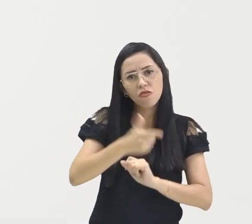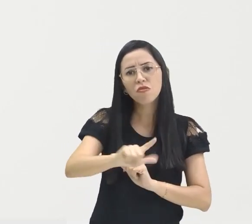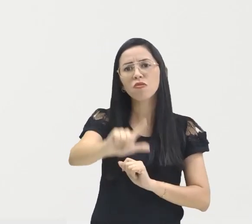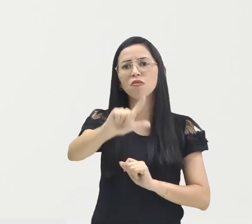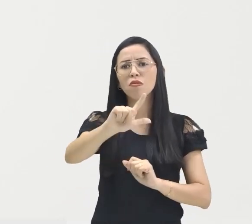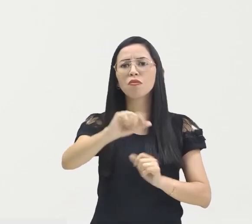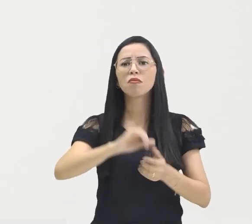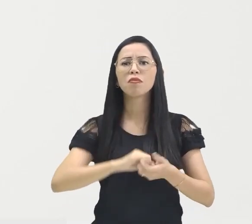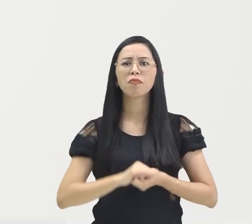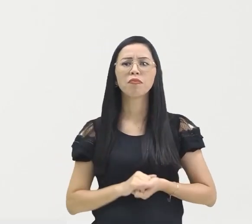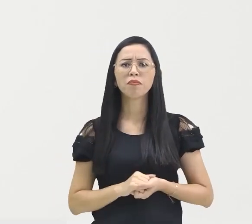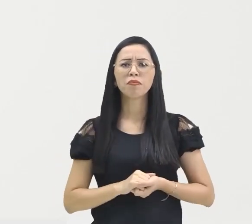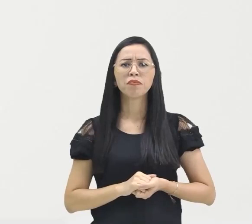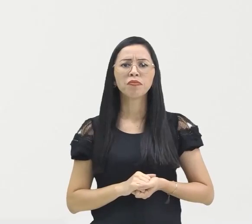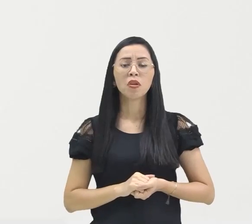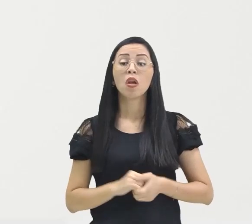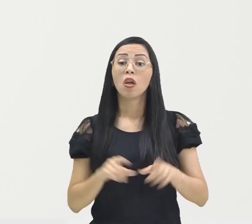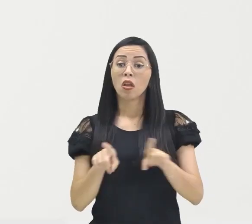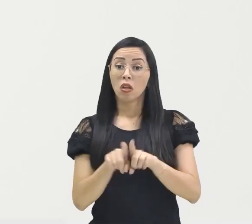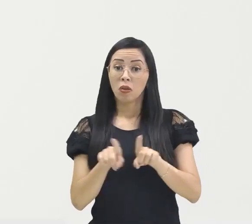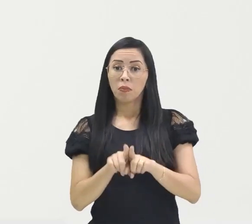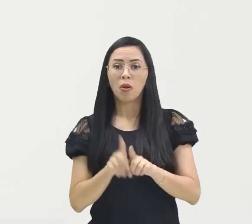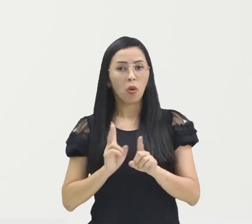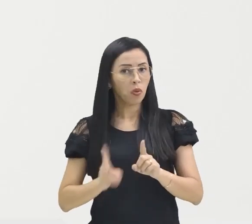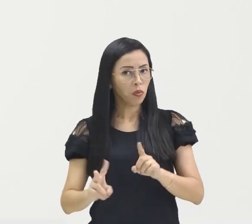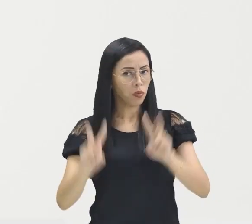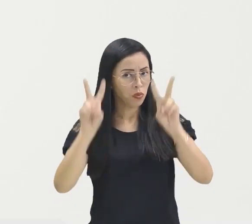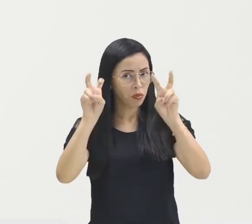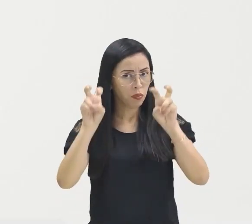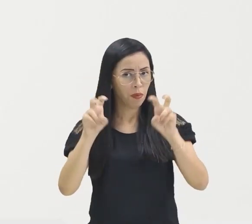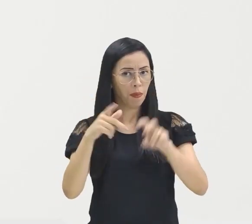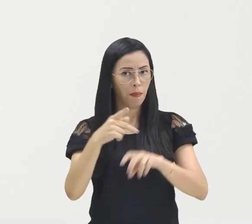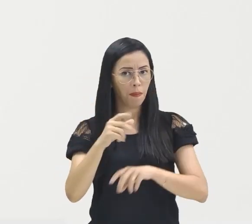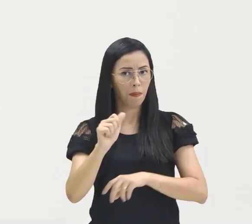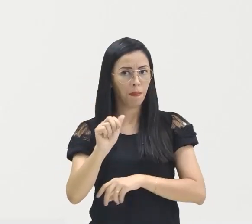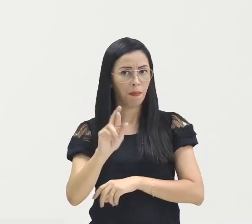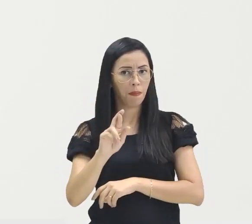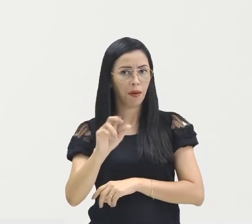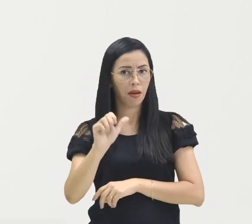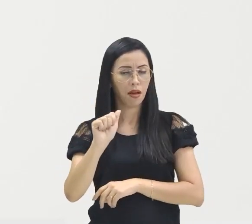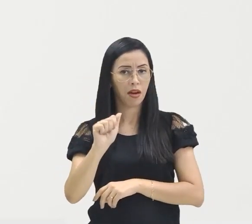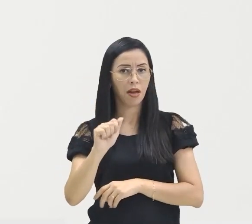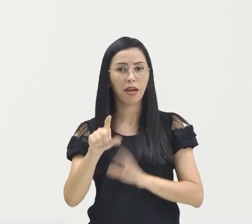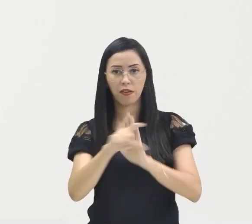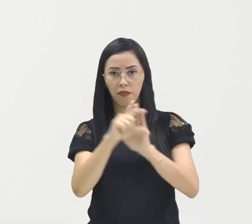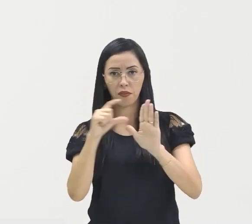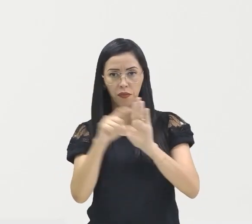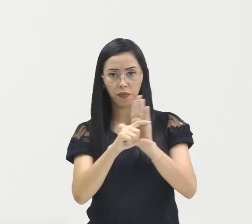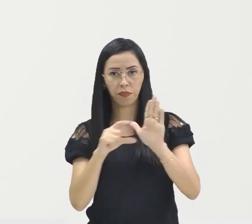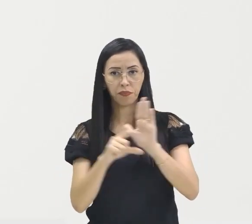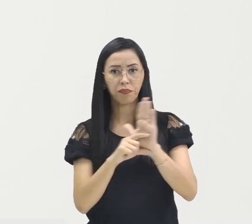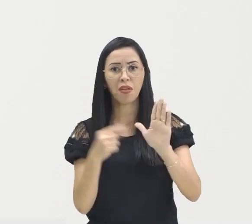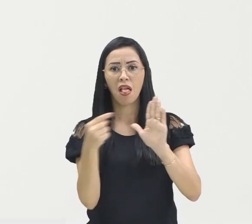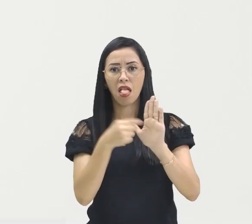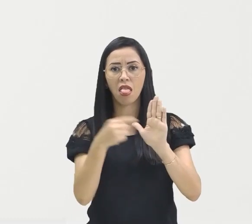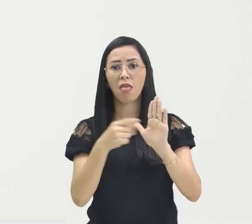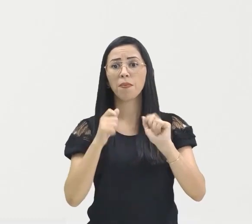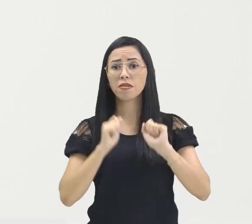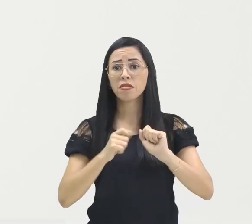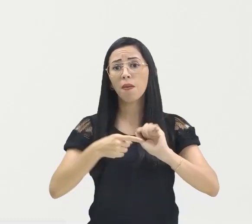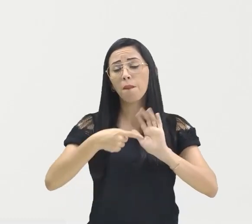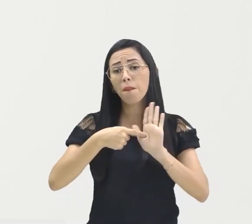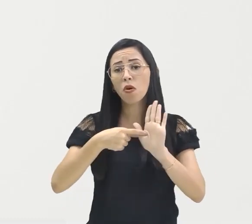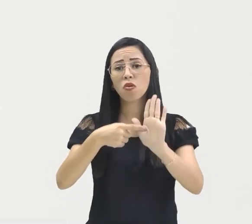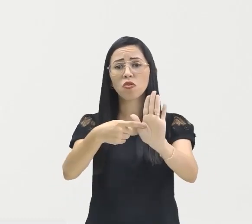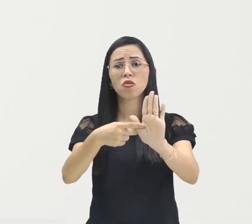Ainda sobre os parágrafos. Os parágrafos devem apresentar e desenvolver ideias sobre o tema abordado.